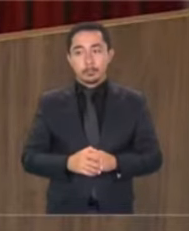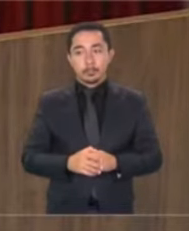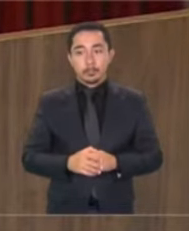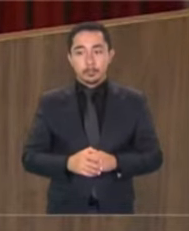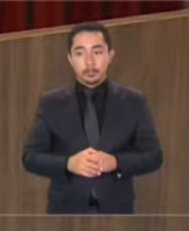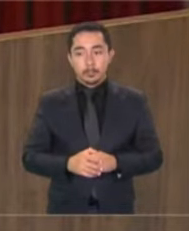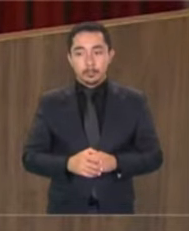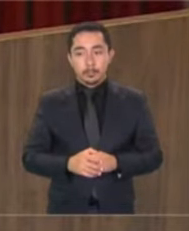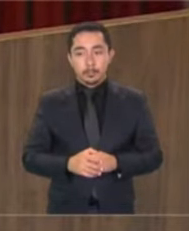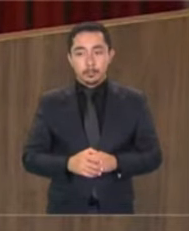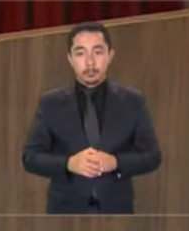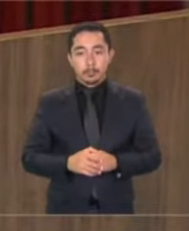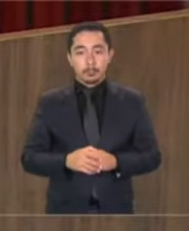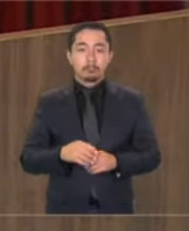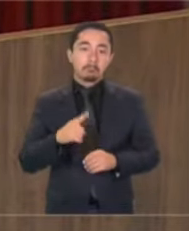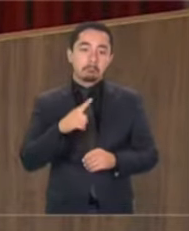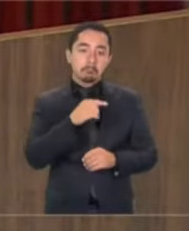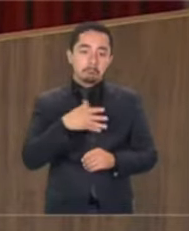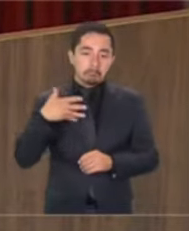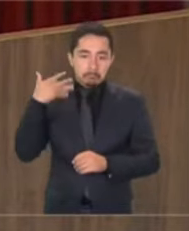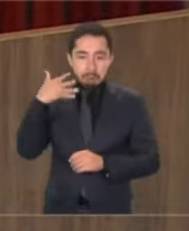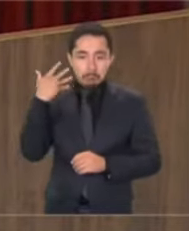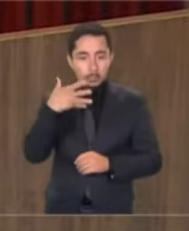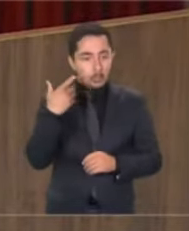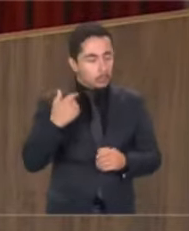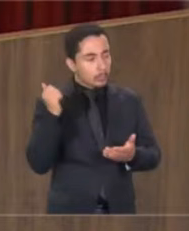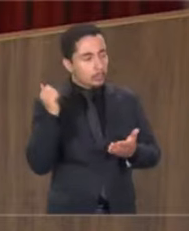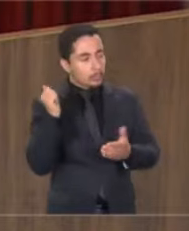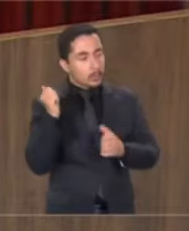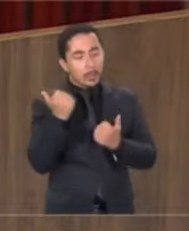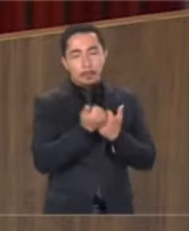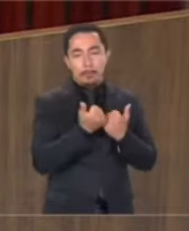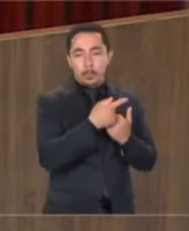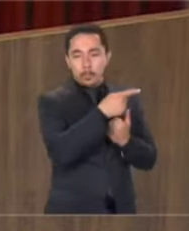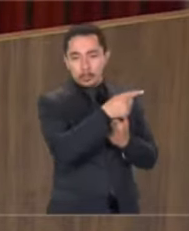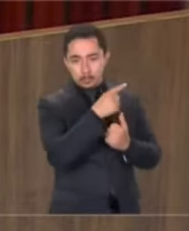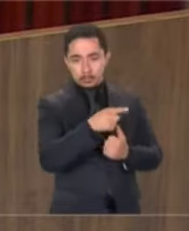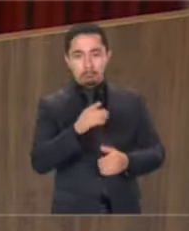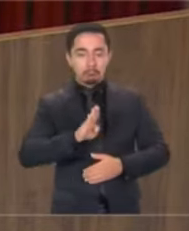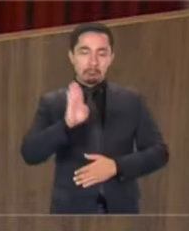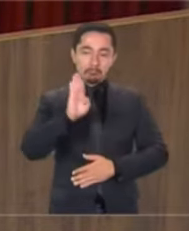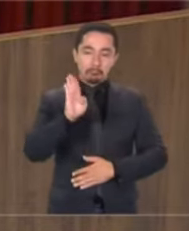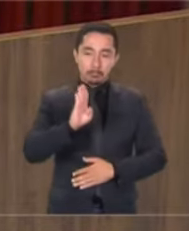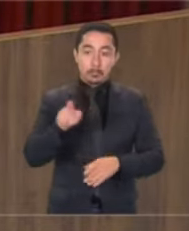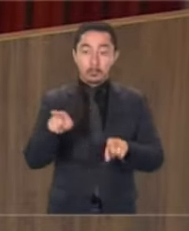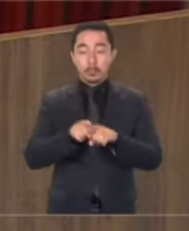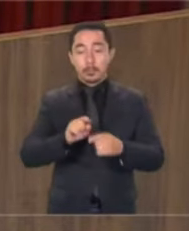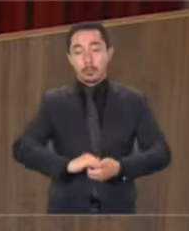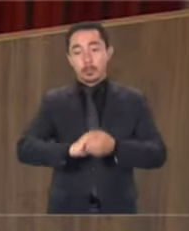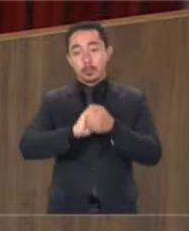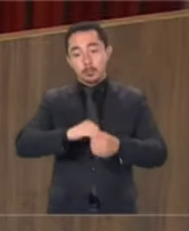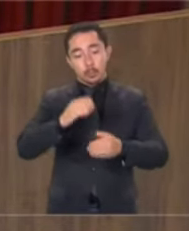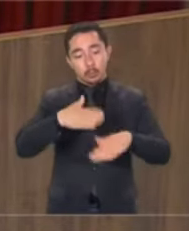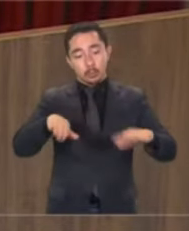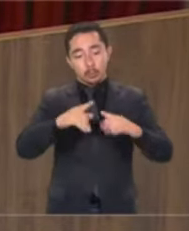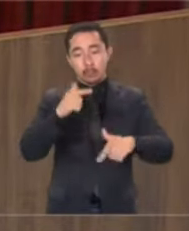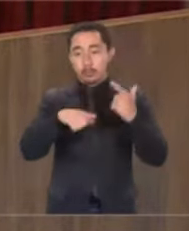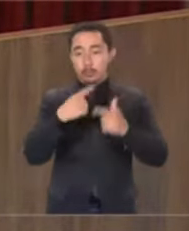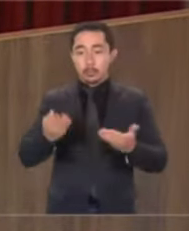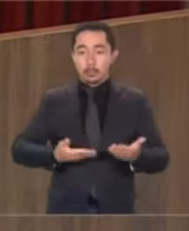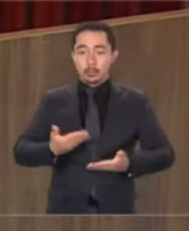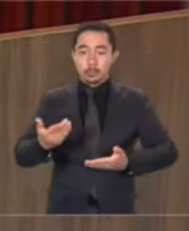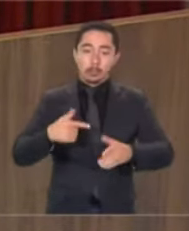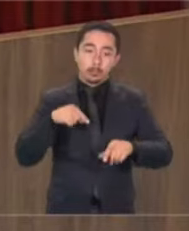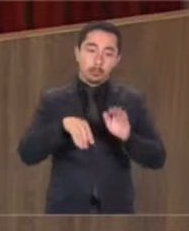prol da candidata, da então candidata. Cumprimento ainda os servidores e servidoras aqui presentes. Senhor presidente,